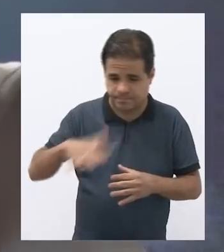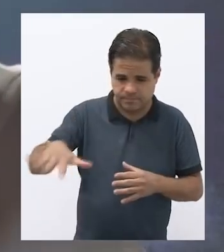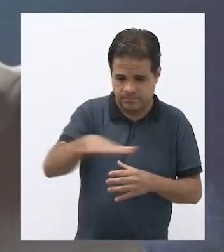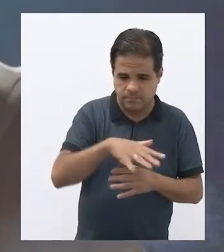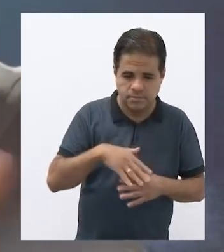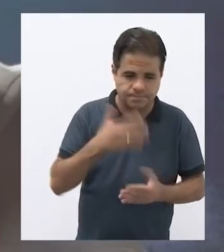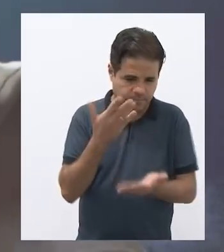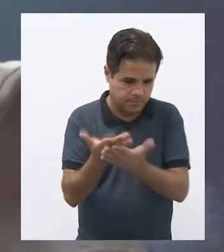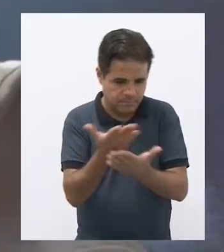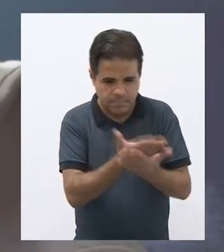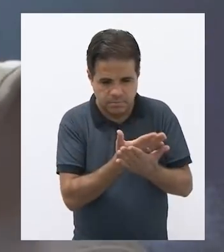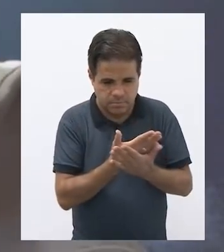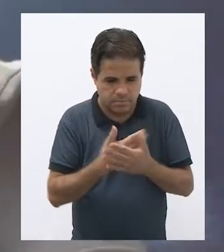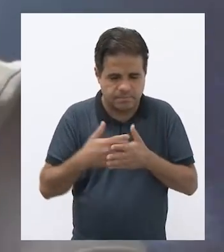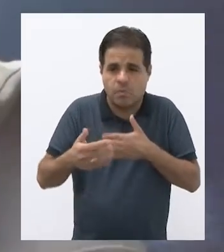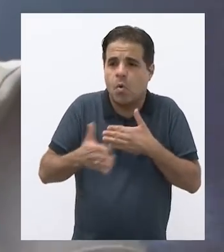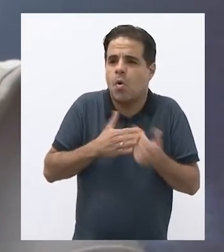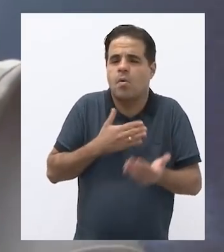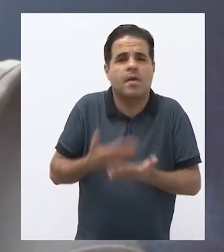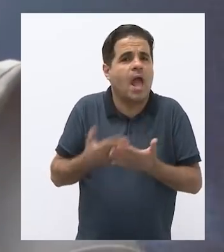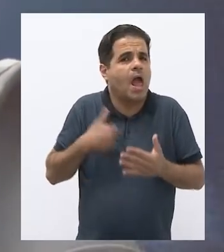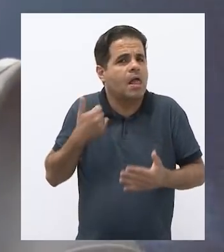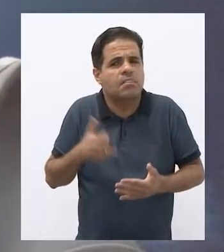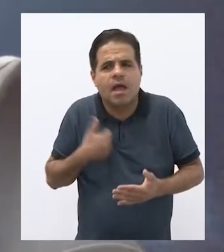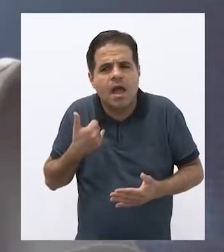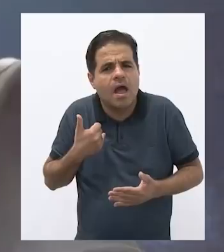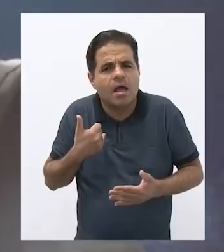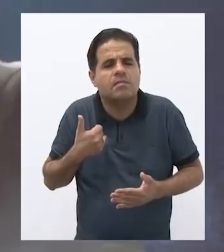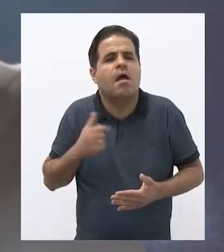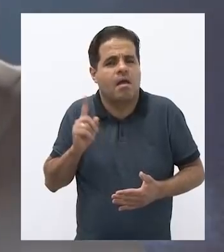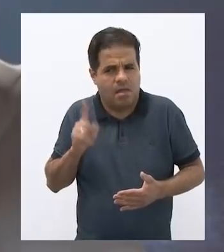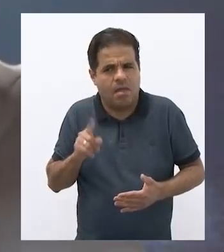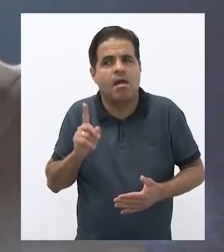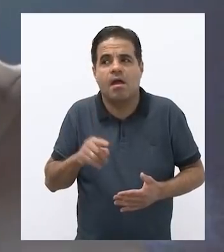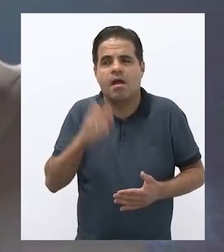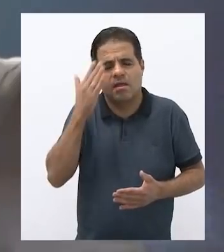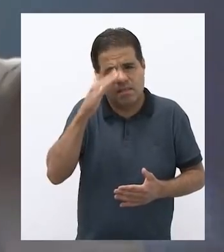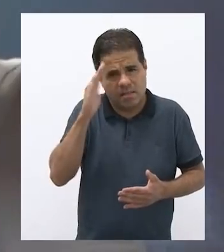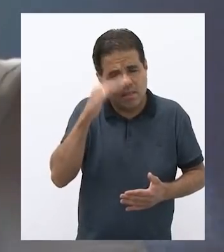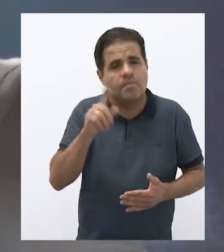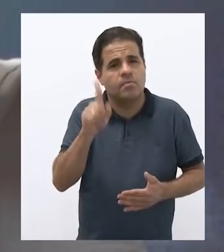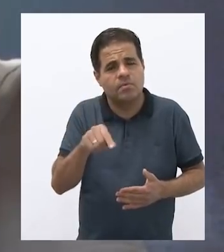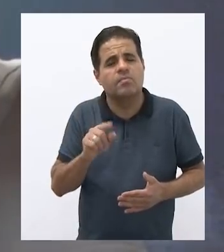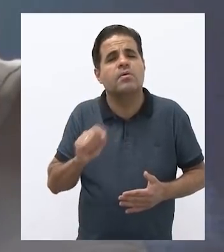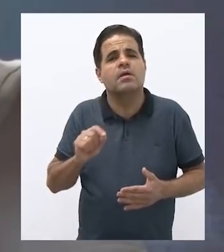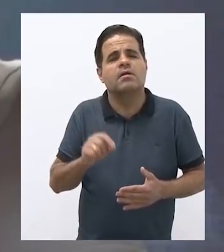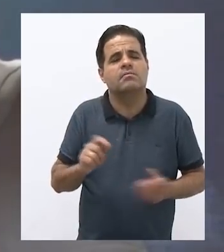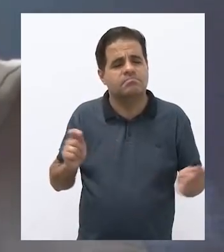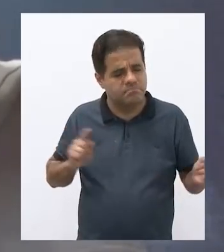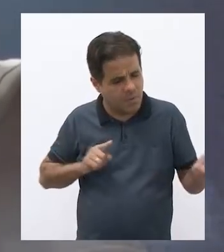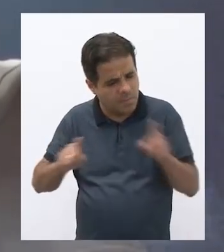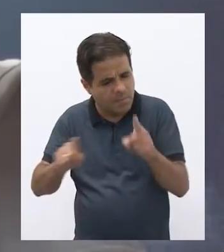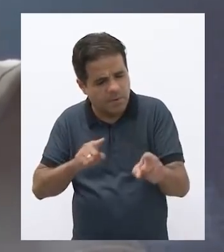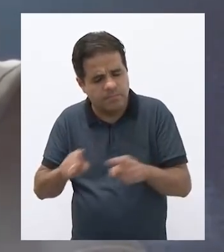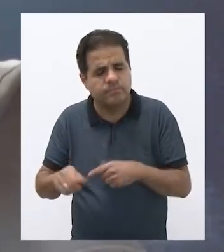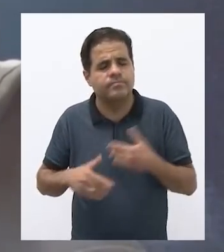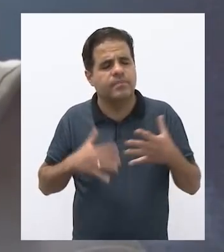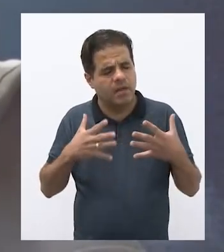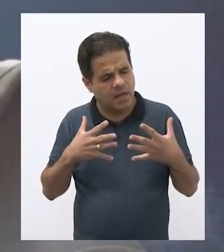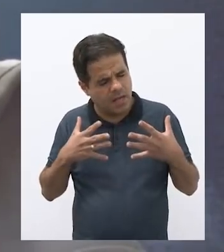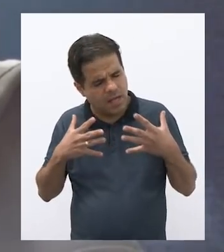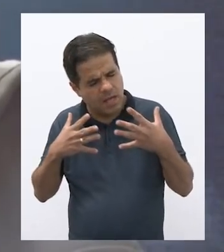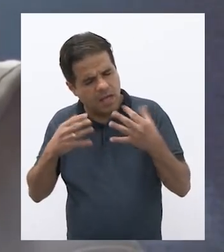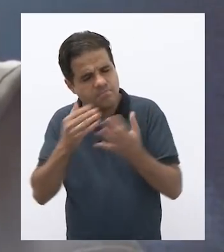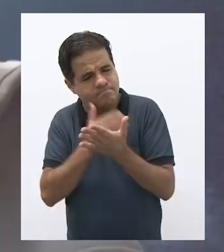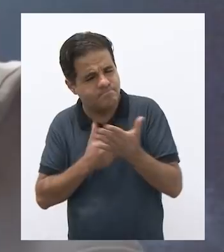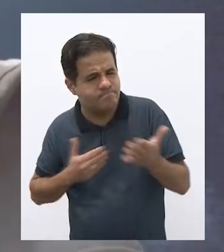dos estudantes, em qualquer idade, e aí entendendo que a competição por essa atenção ela é cada vez